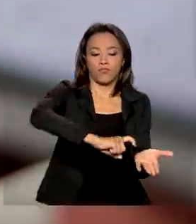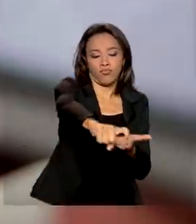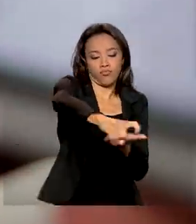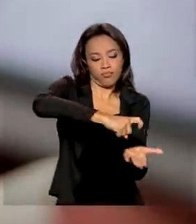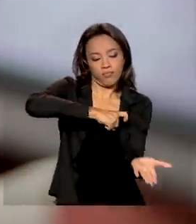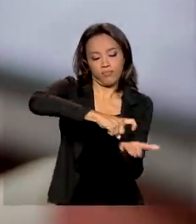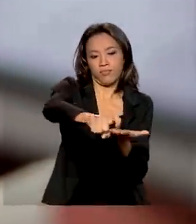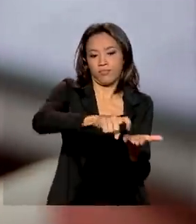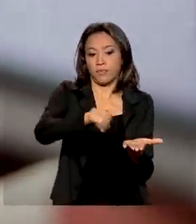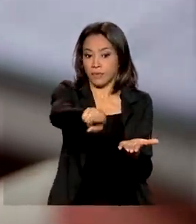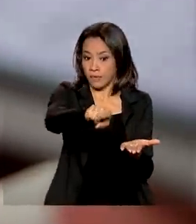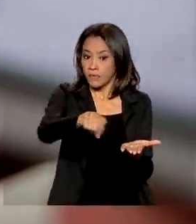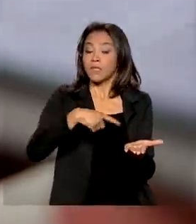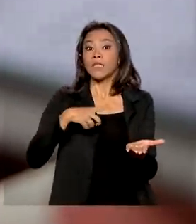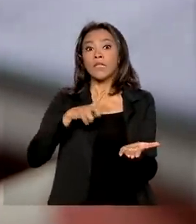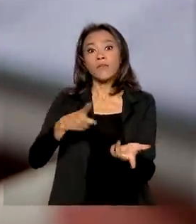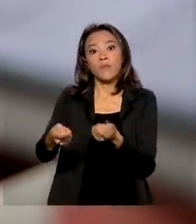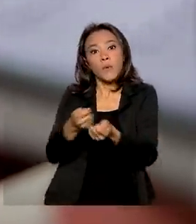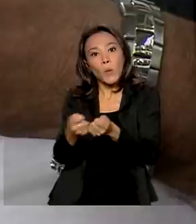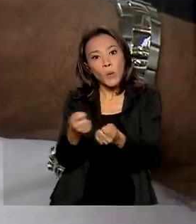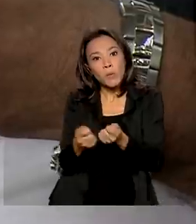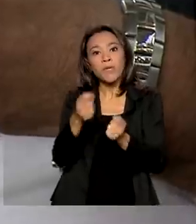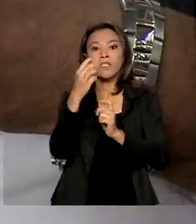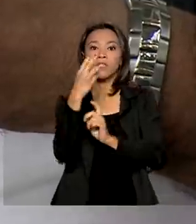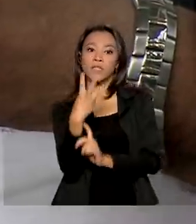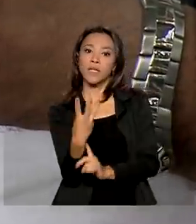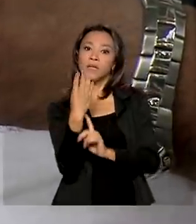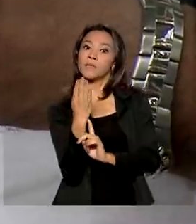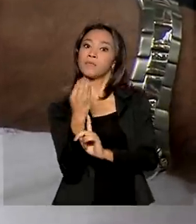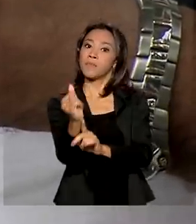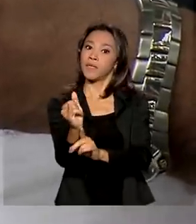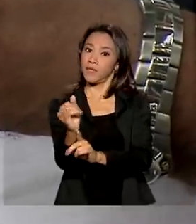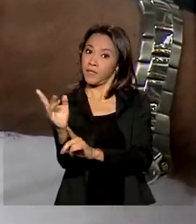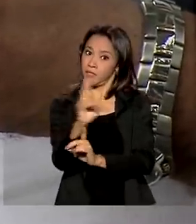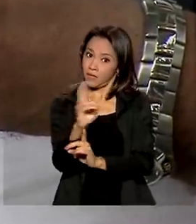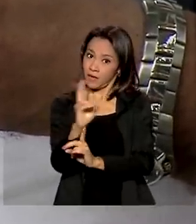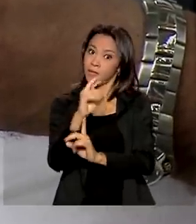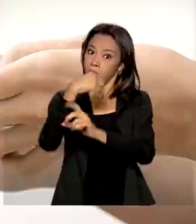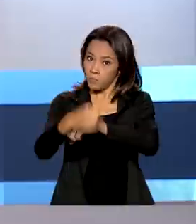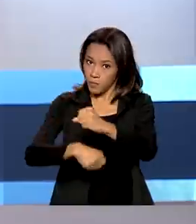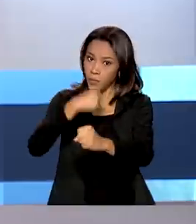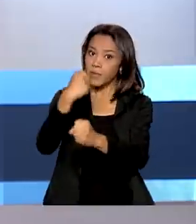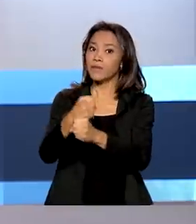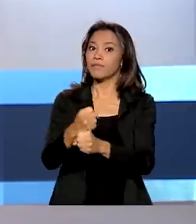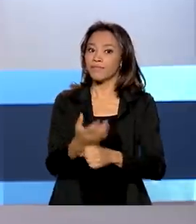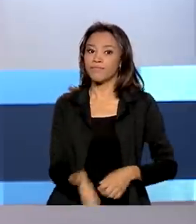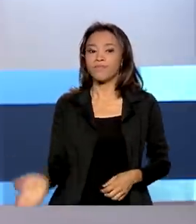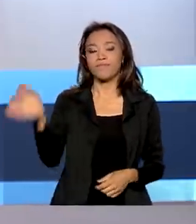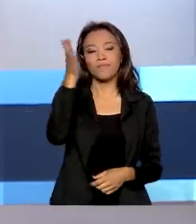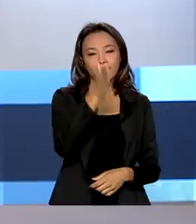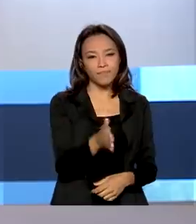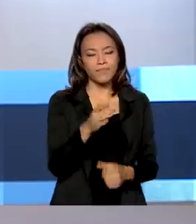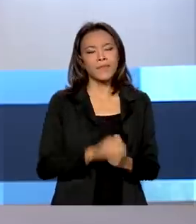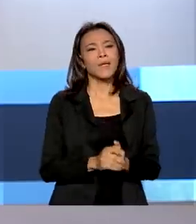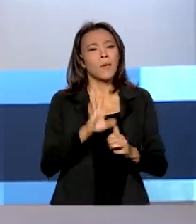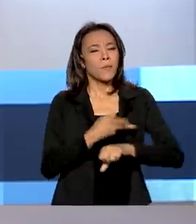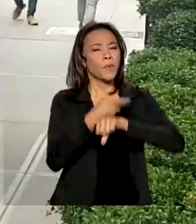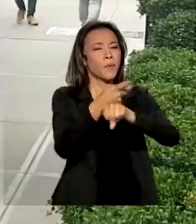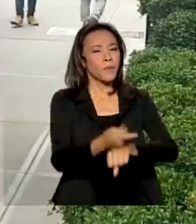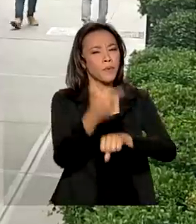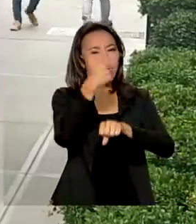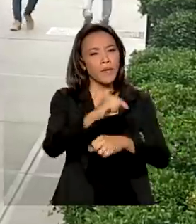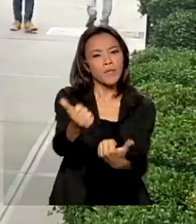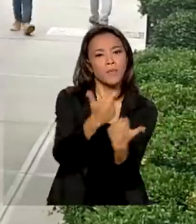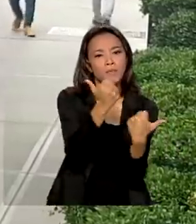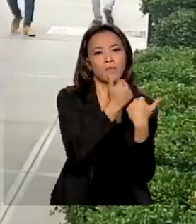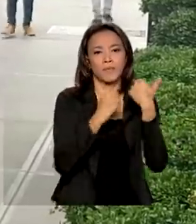serviços públicos gera economia de 3 bilhões de reais por ano no país. Em busca de mais investimentos,